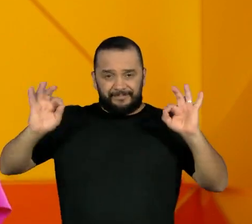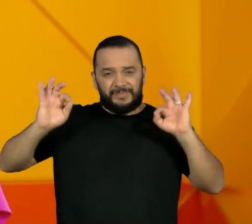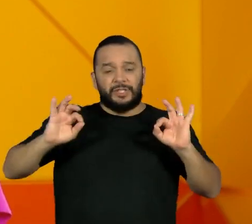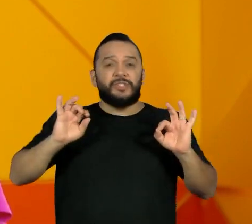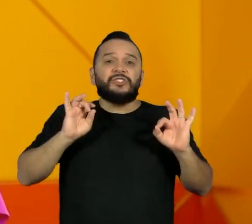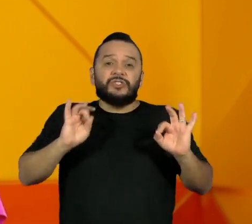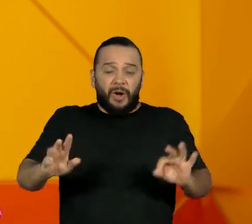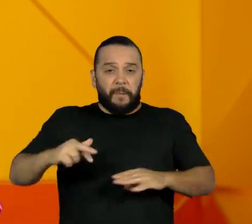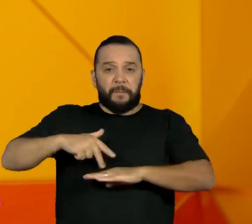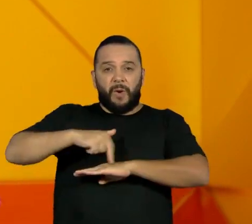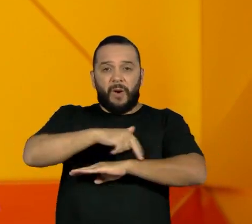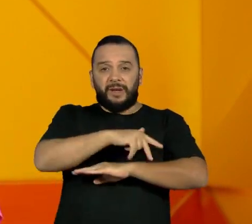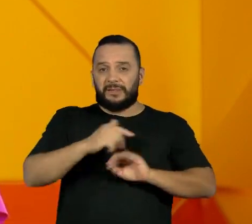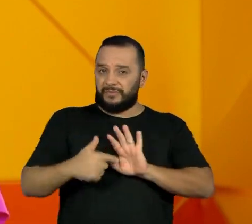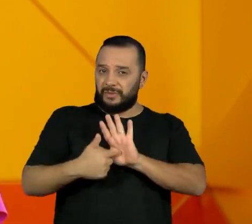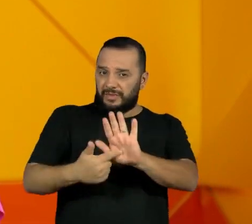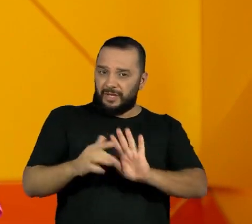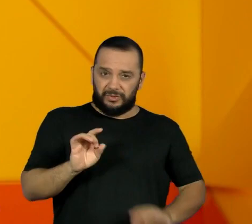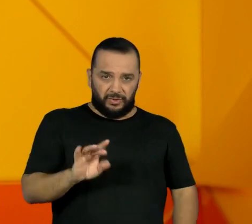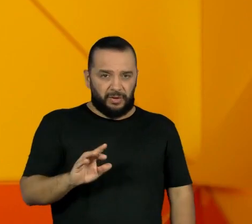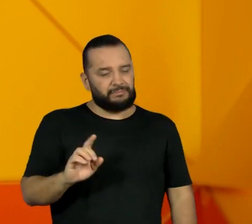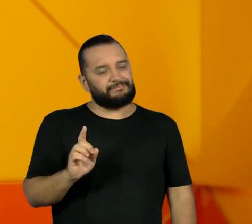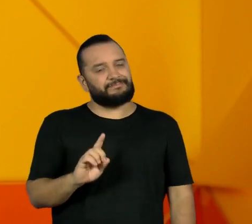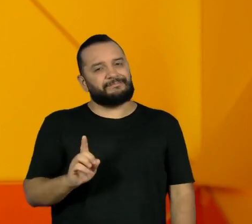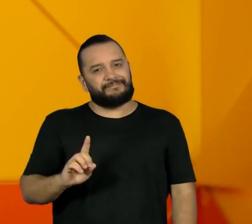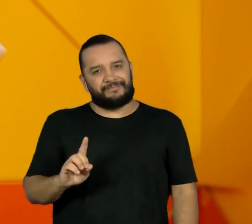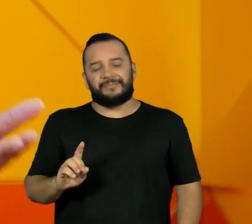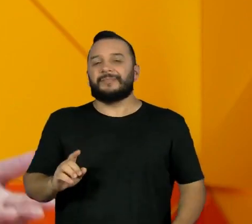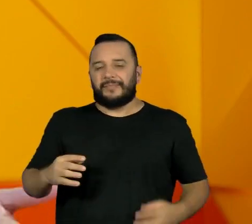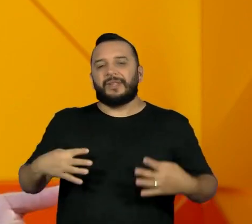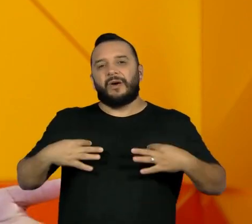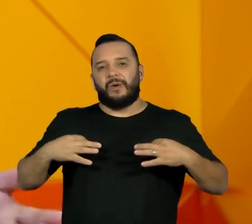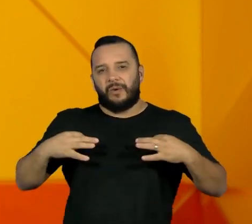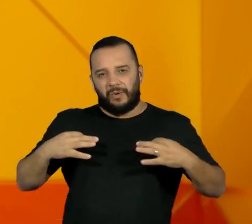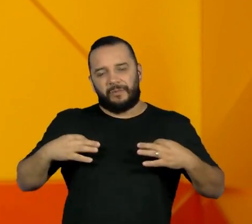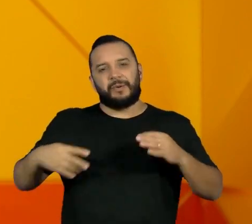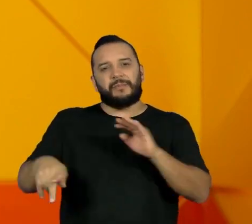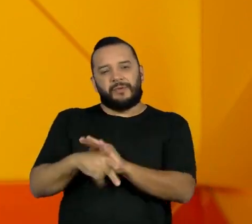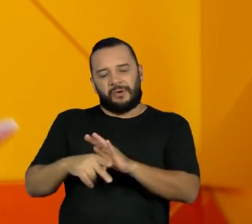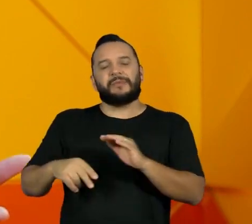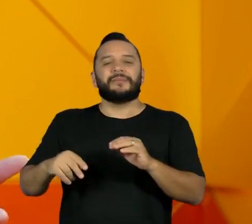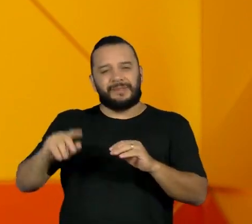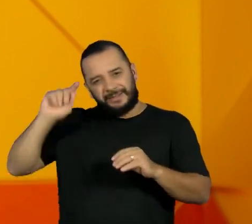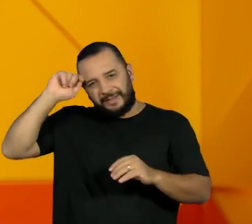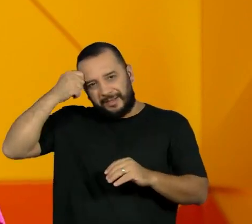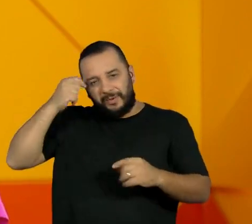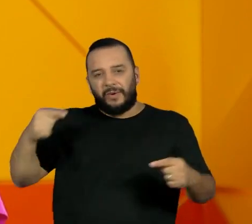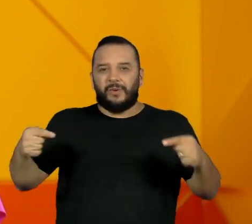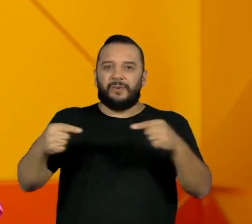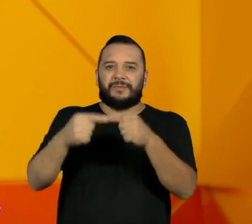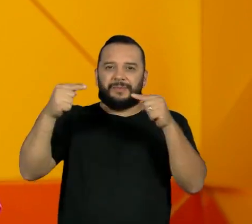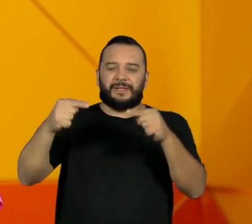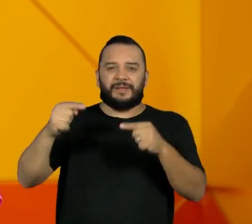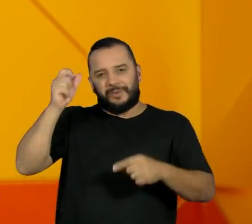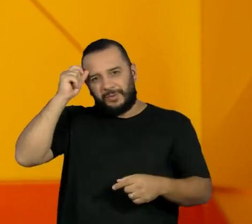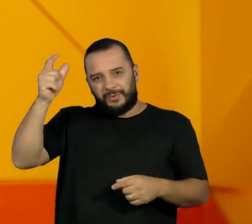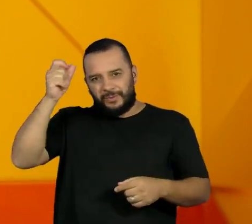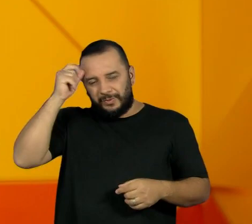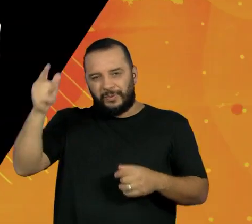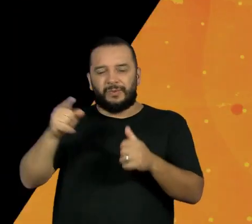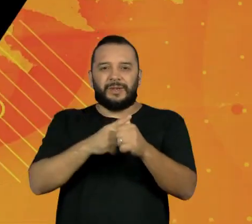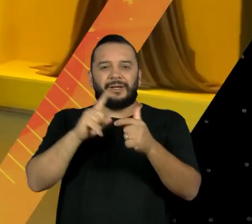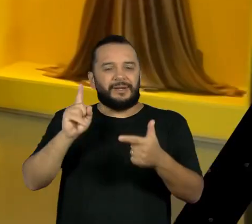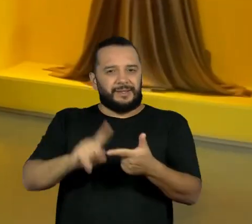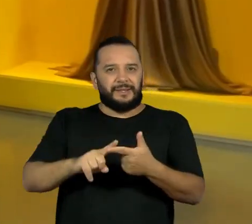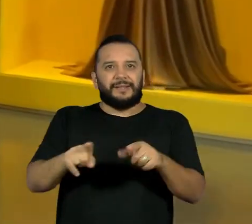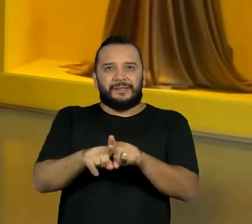na moda. O vestuário das populações negras se conectam com a cultura, a espiritualidade e a ancestralidade.